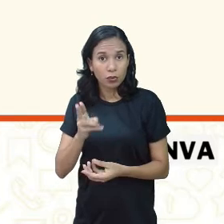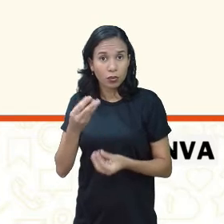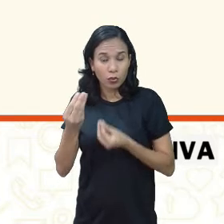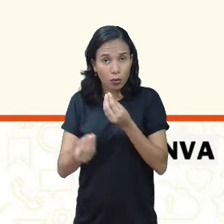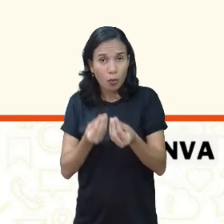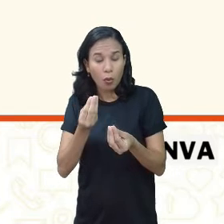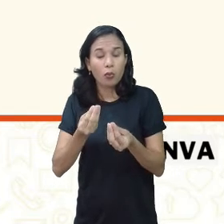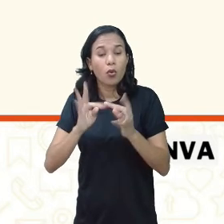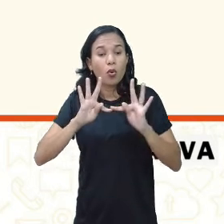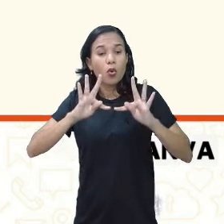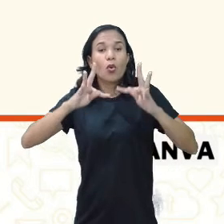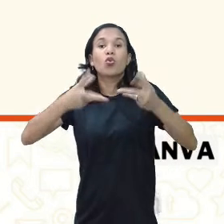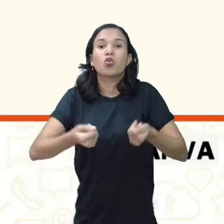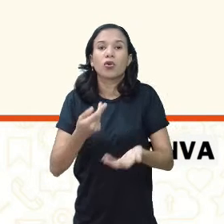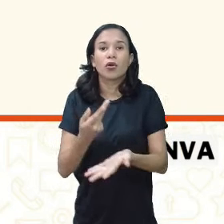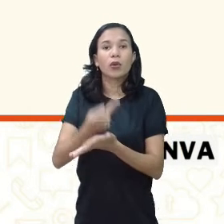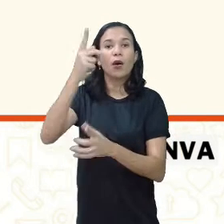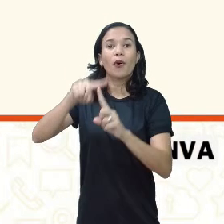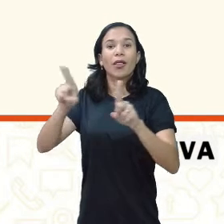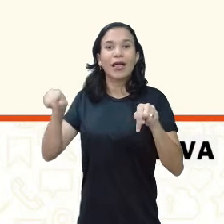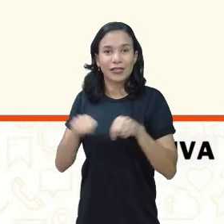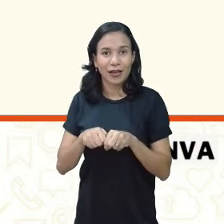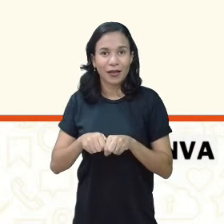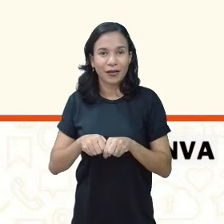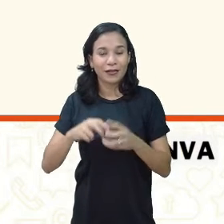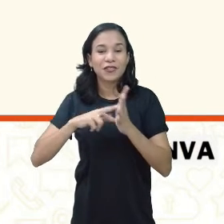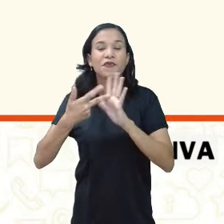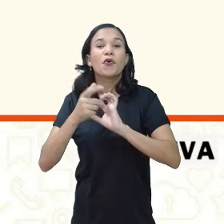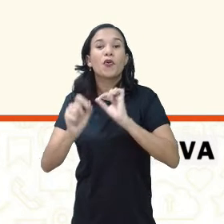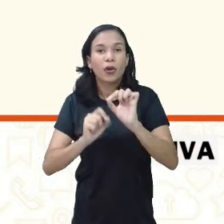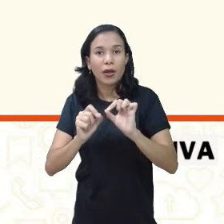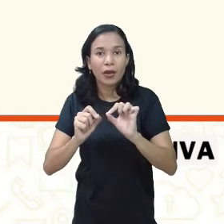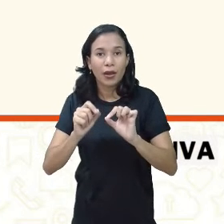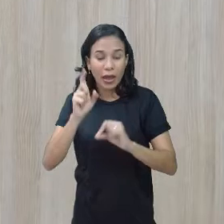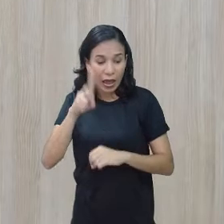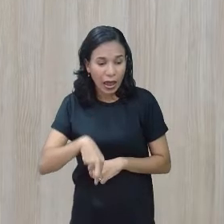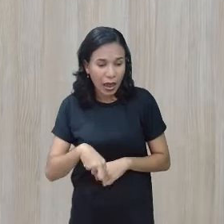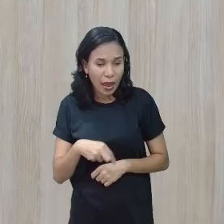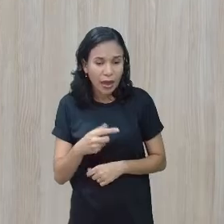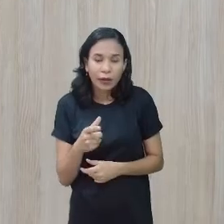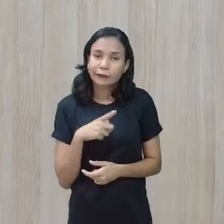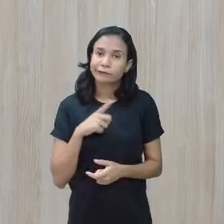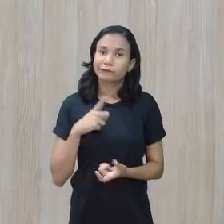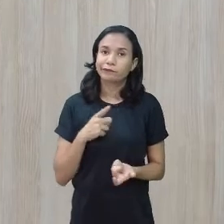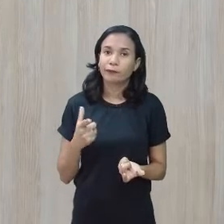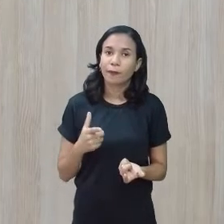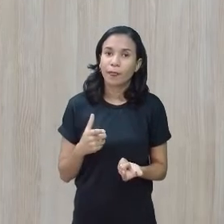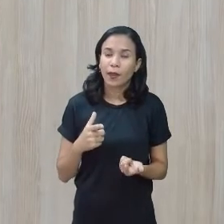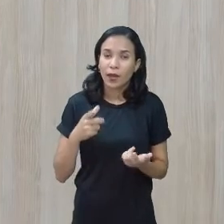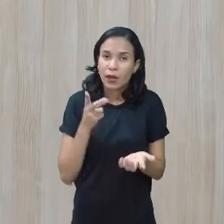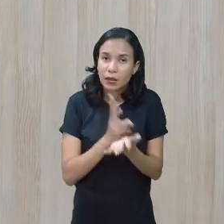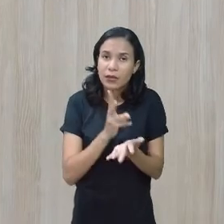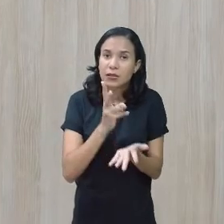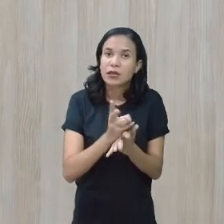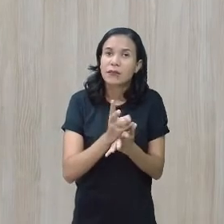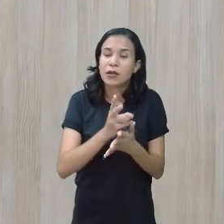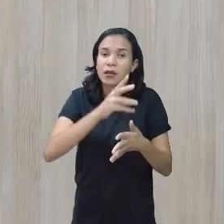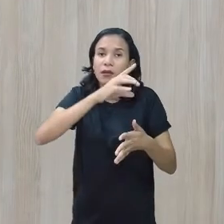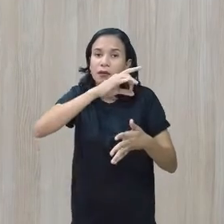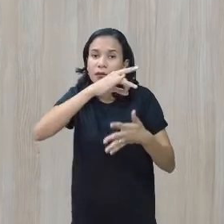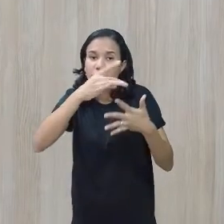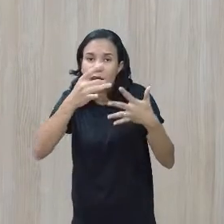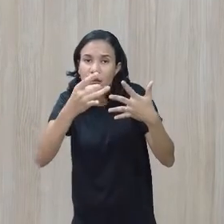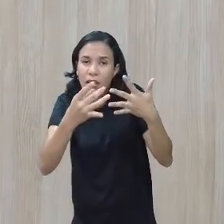pormenorizada tudo o que ocorre na sala de aula. Ou seja, pormenorizada é você deixar cada vez